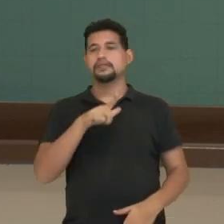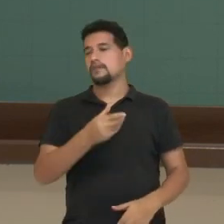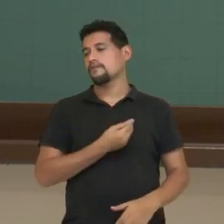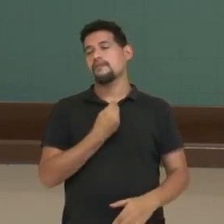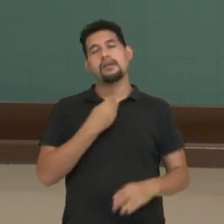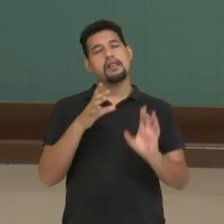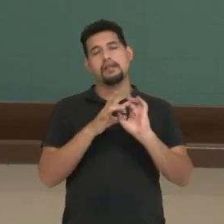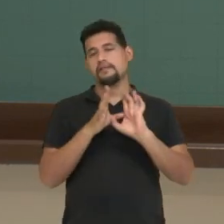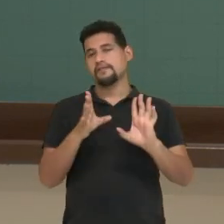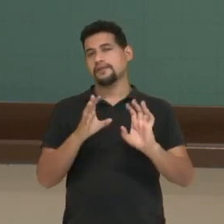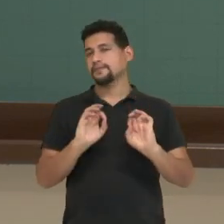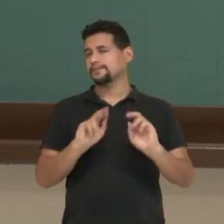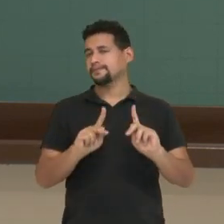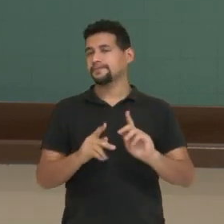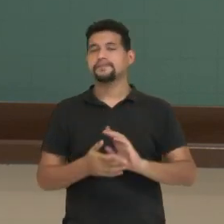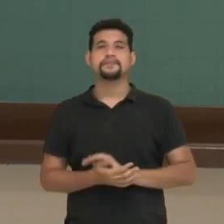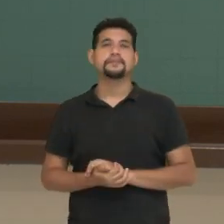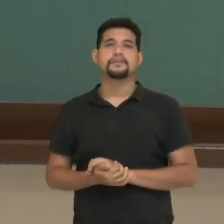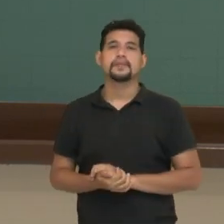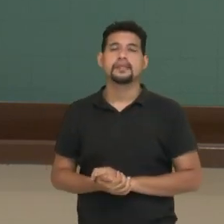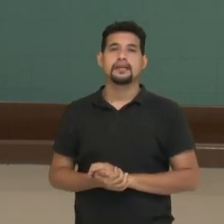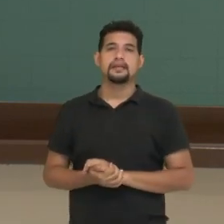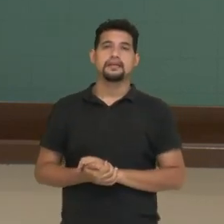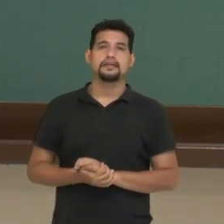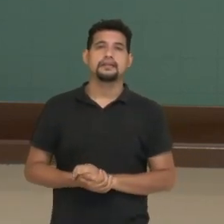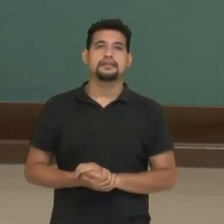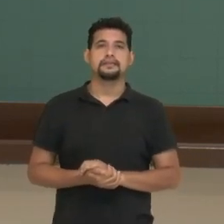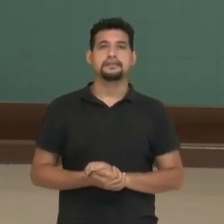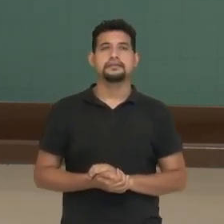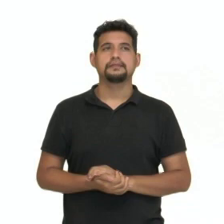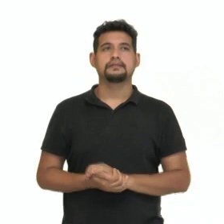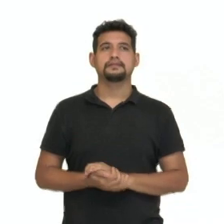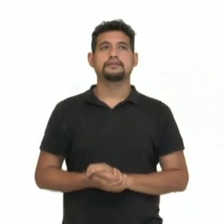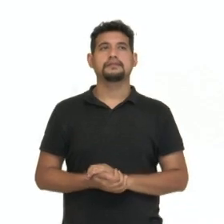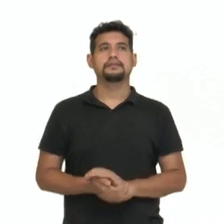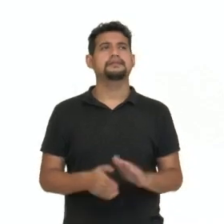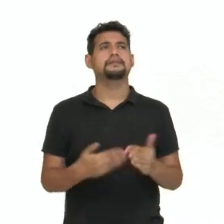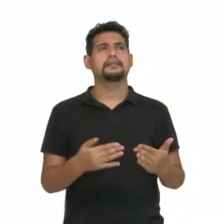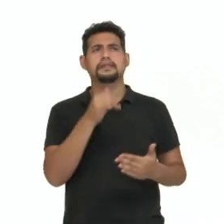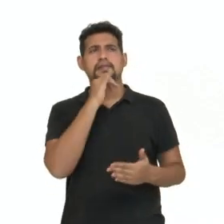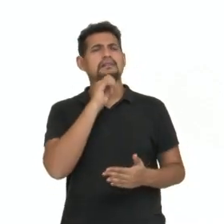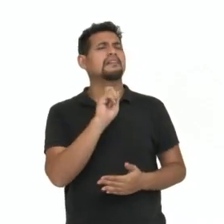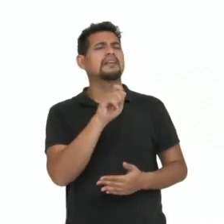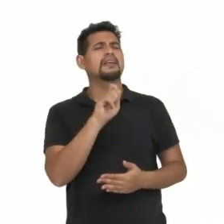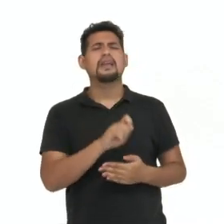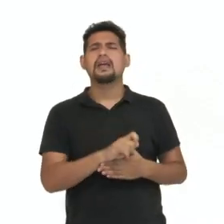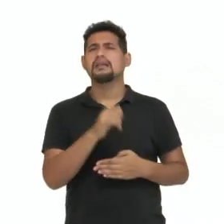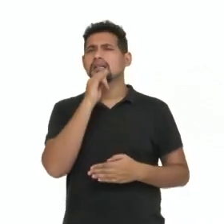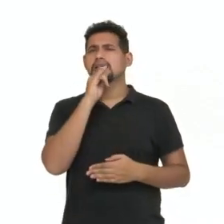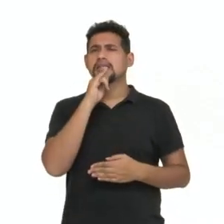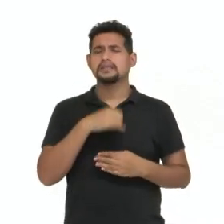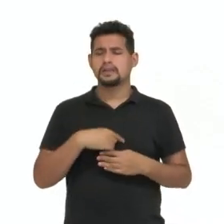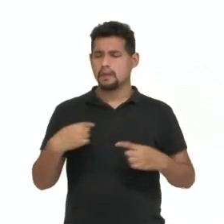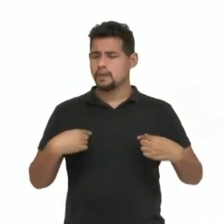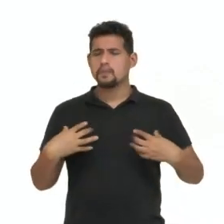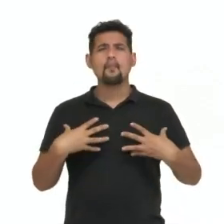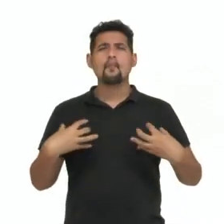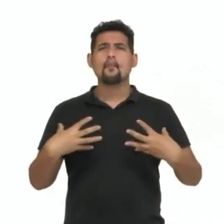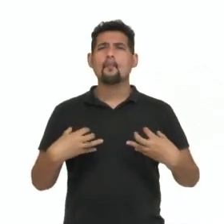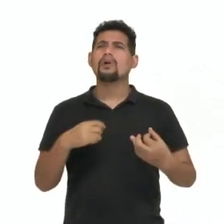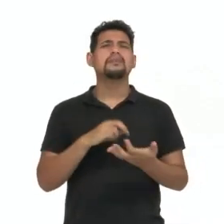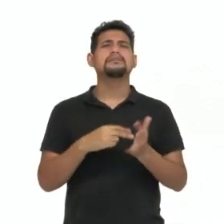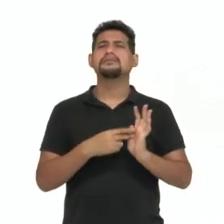sozinhos, ok? Vamos lá! Então, quem são os mamíferos, né? O que é esse grupo? O que